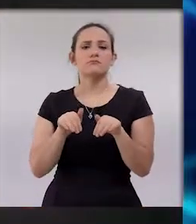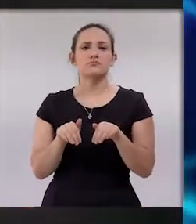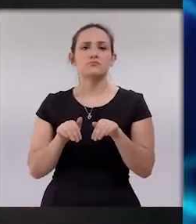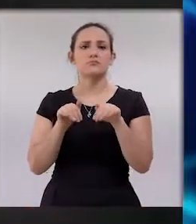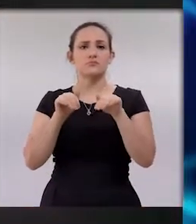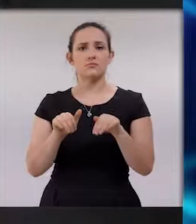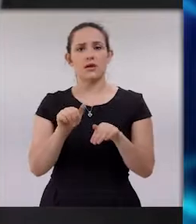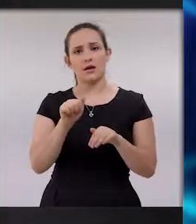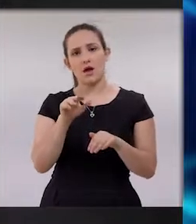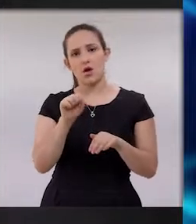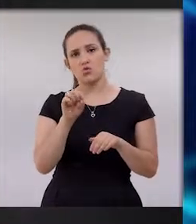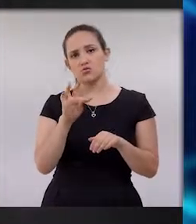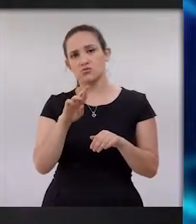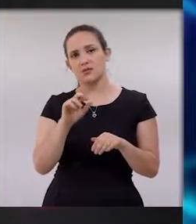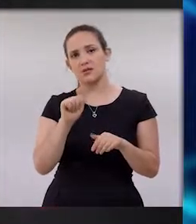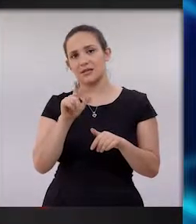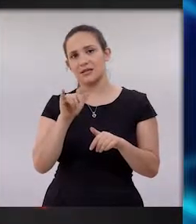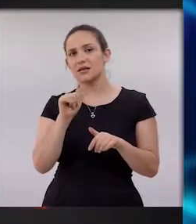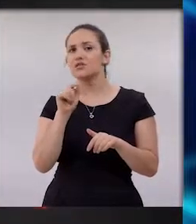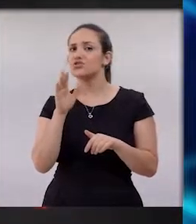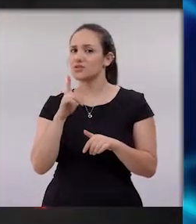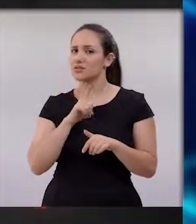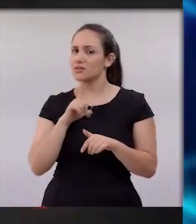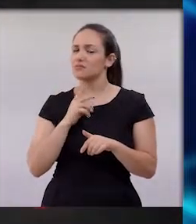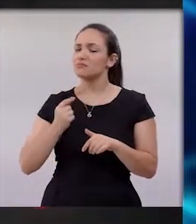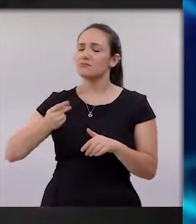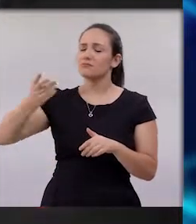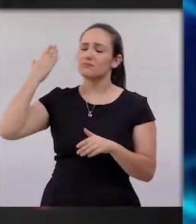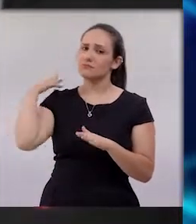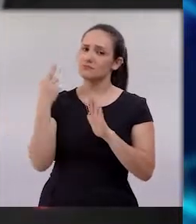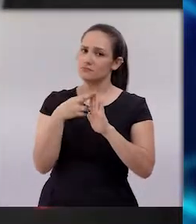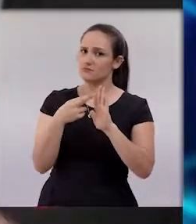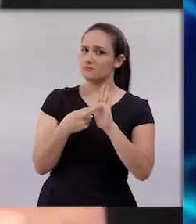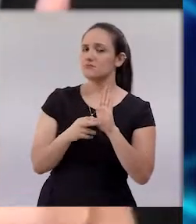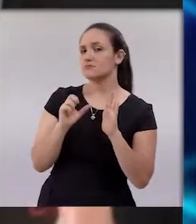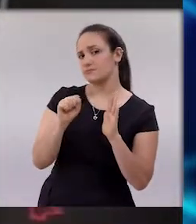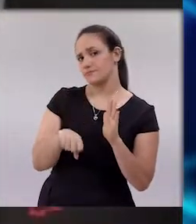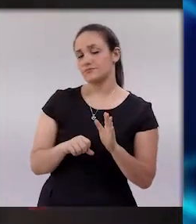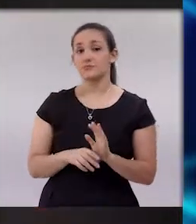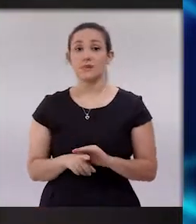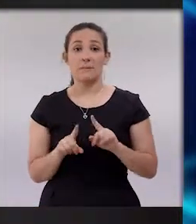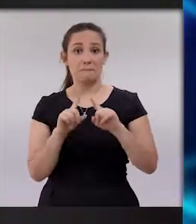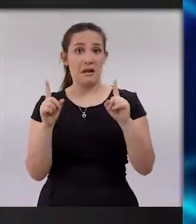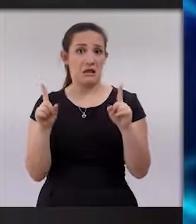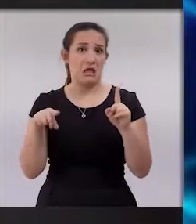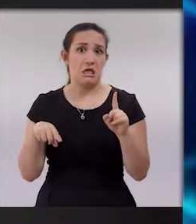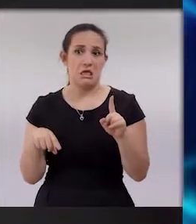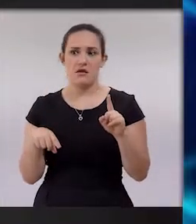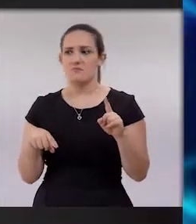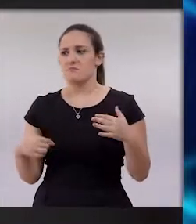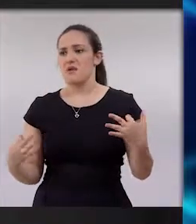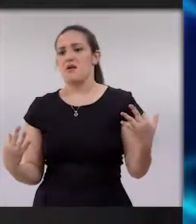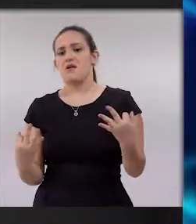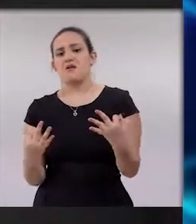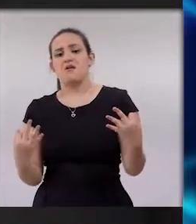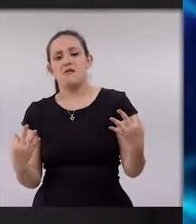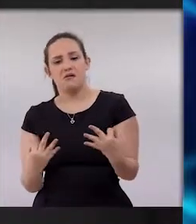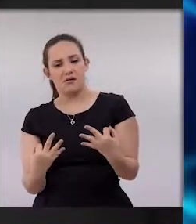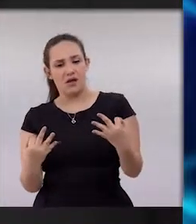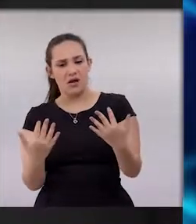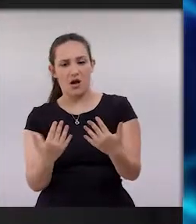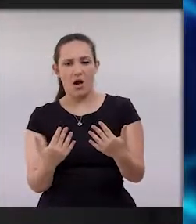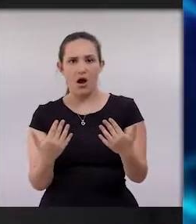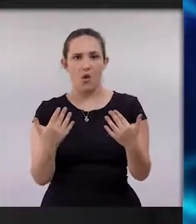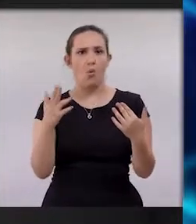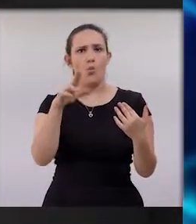regulamentada, Austrália, a teleconsulta já tem algum tempo de regulamentação, porém, não é